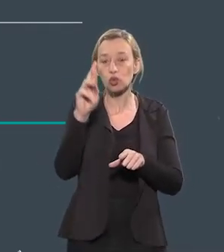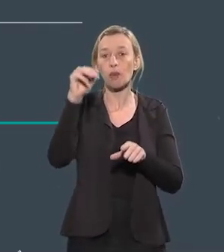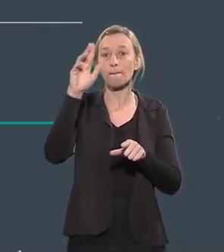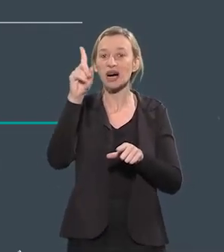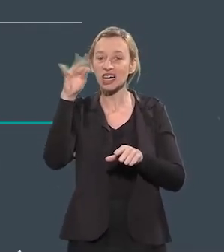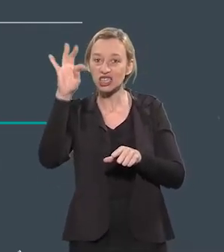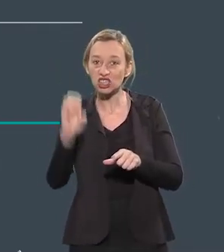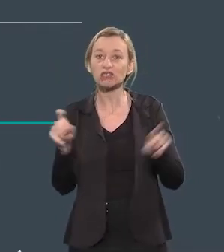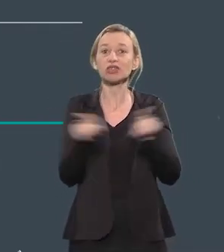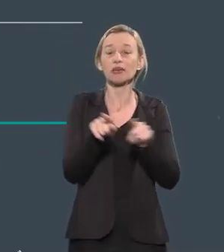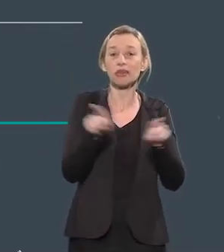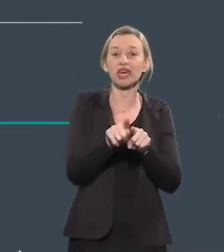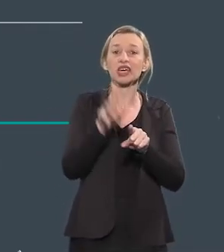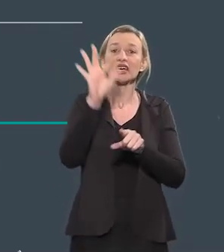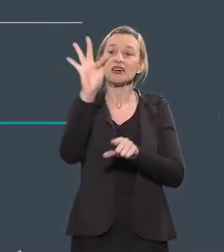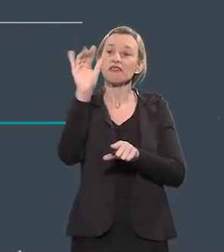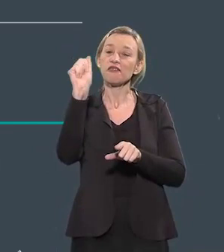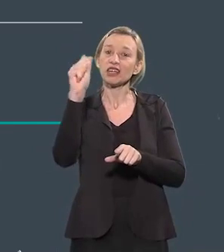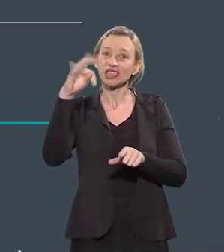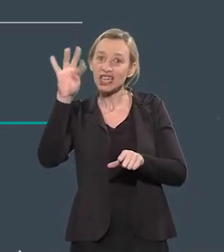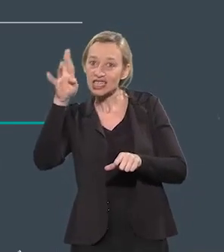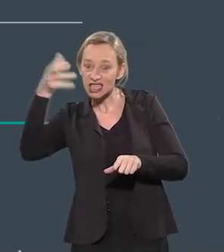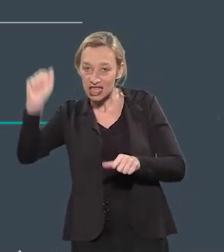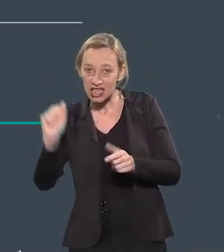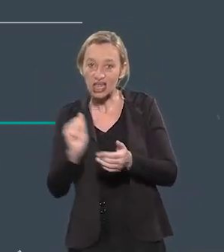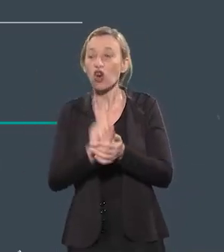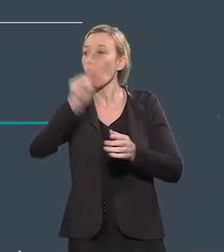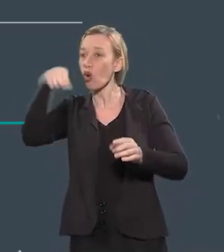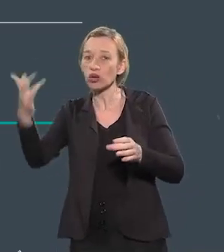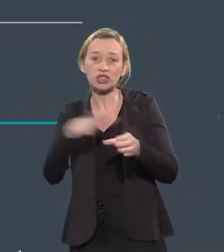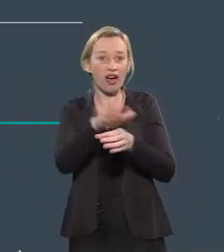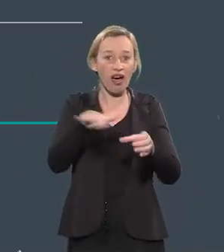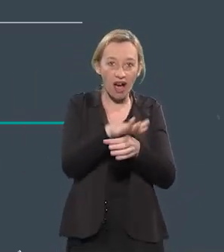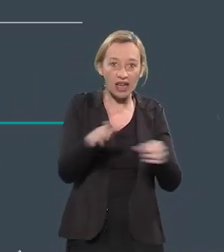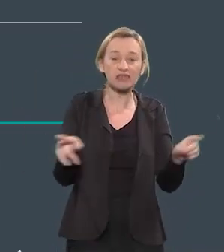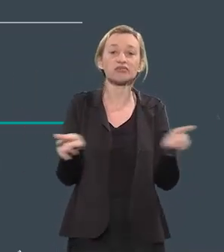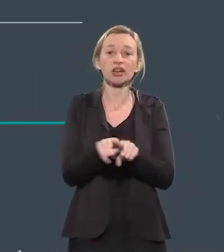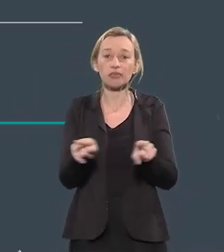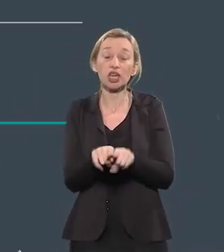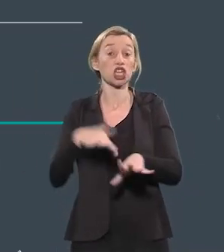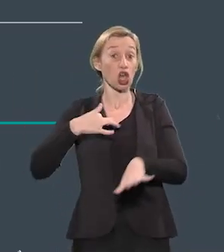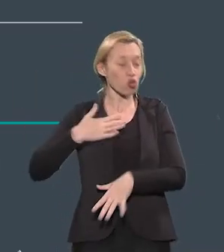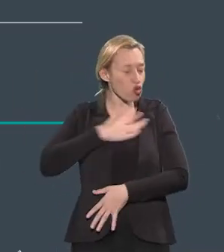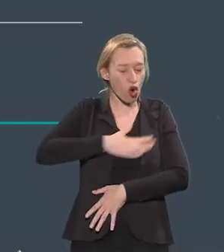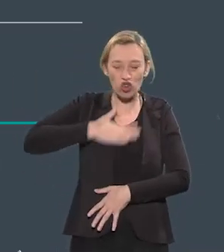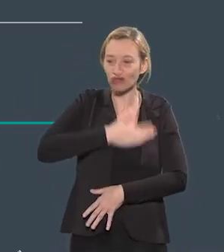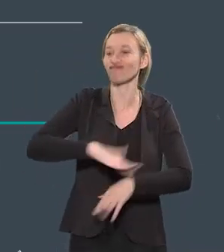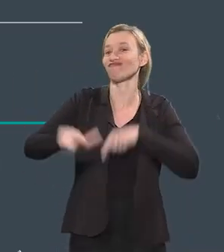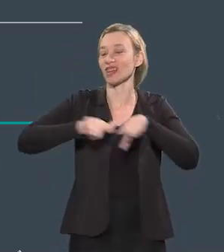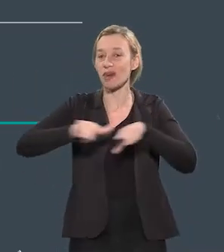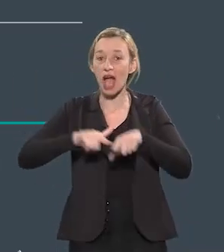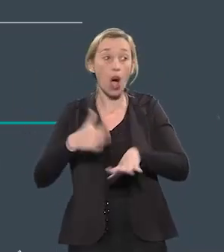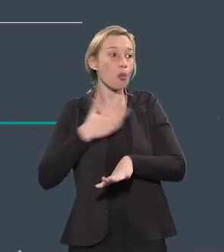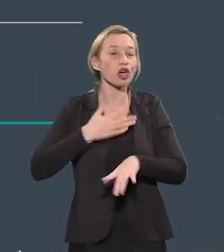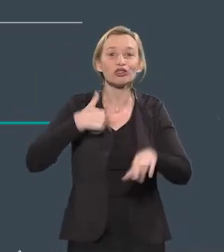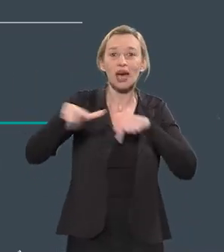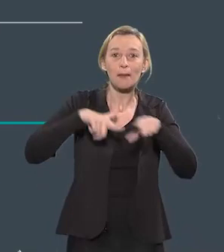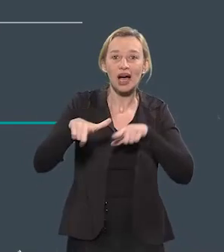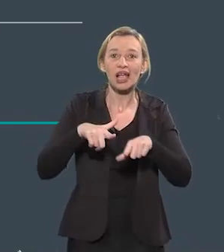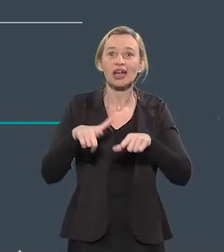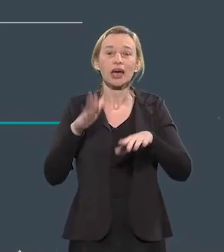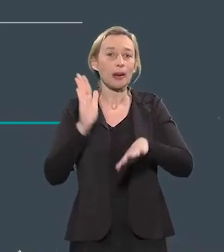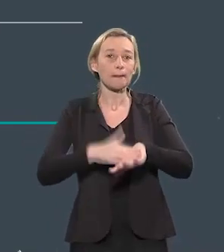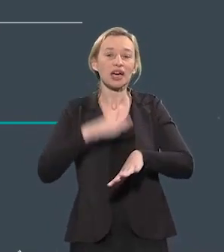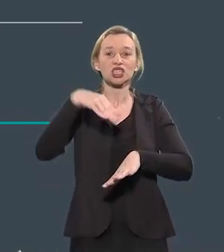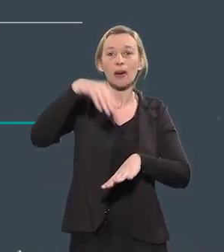procurando, e de fantasias e adereços, que também é uma outra área, uma outra vertente também que eu gosto de trabalhar, o meu trabalho